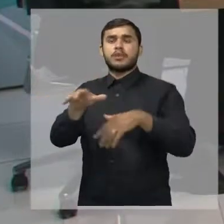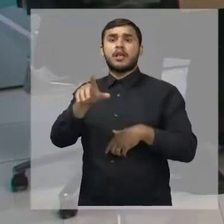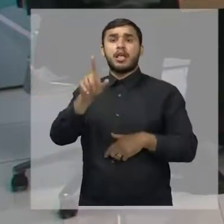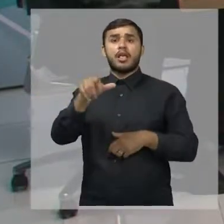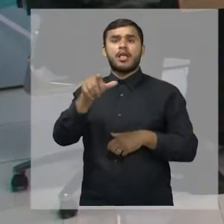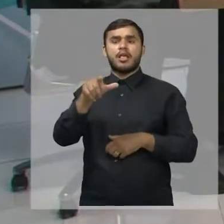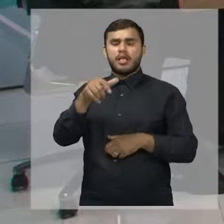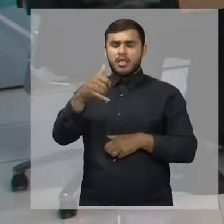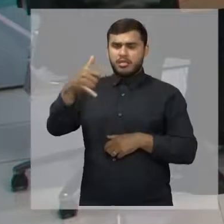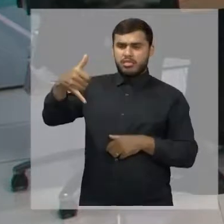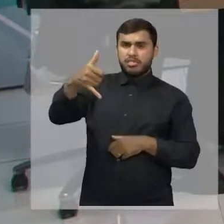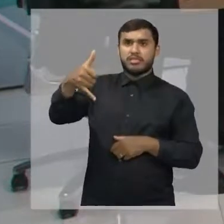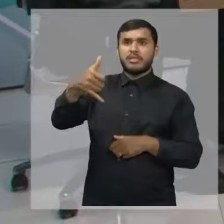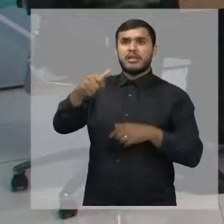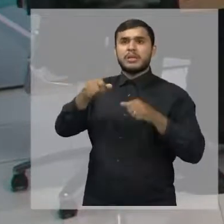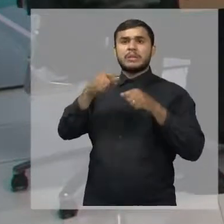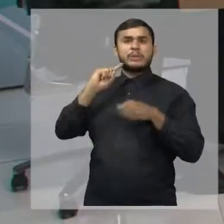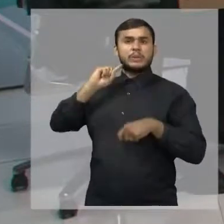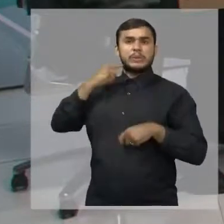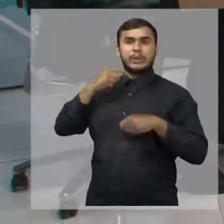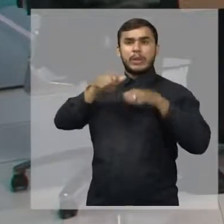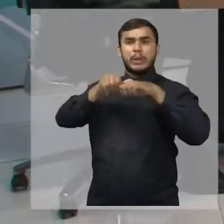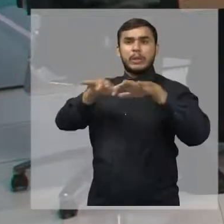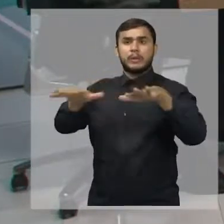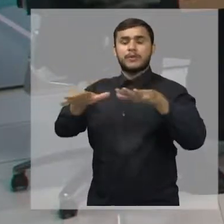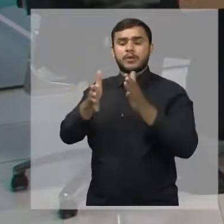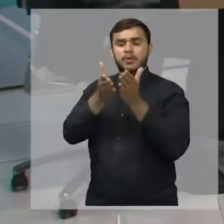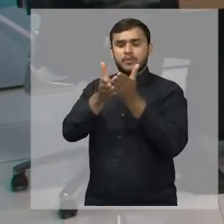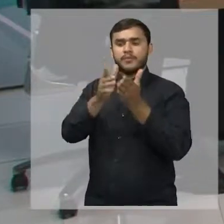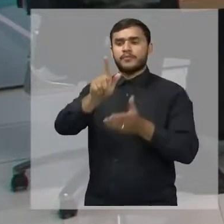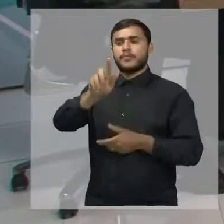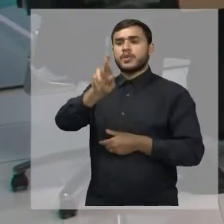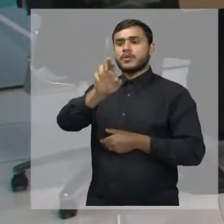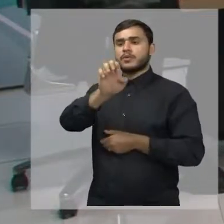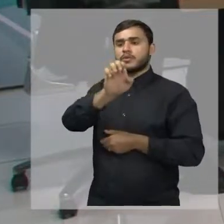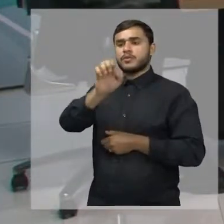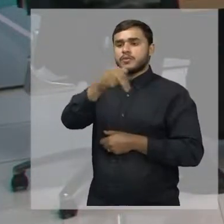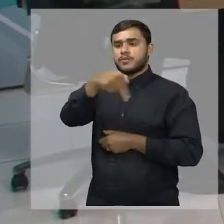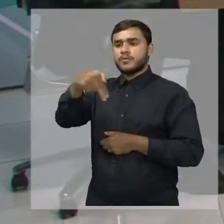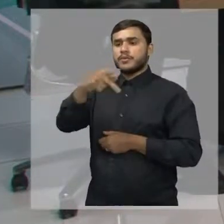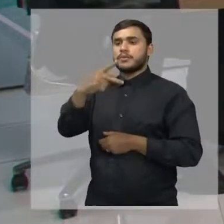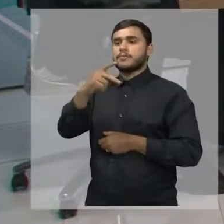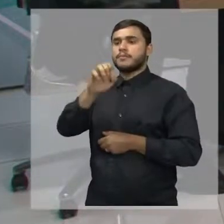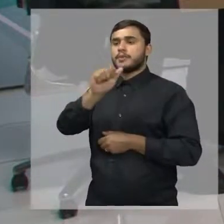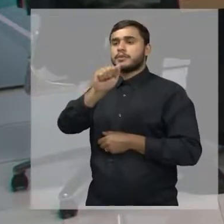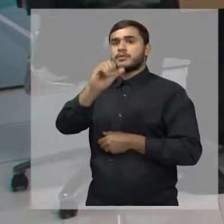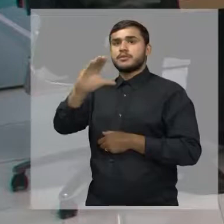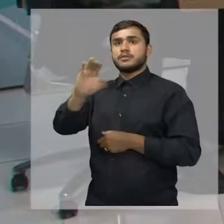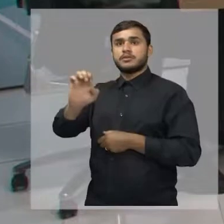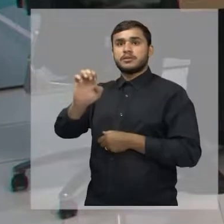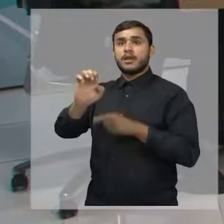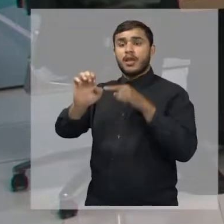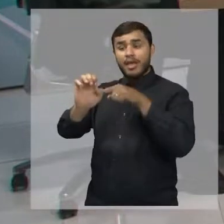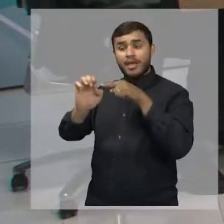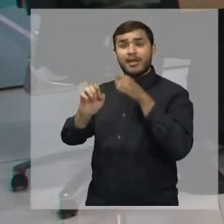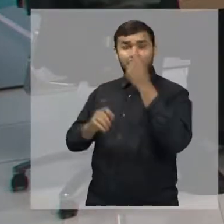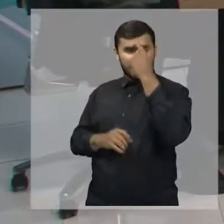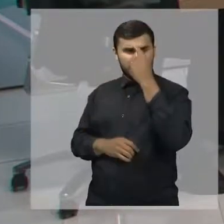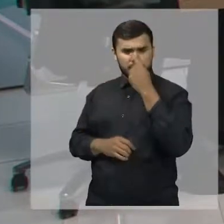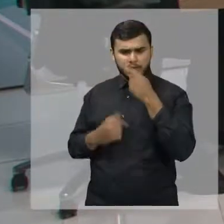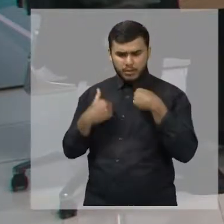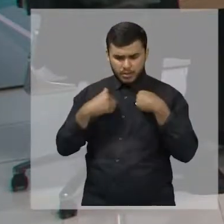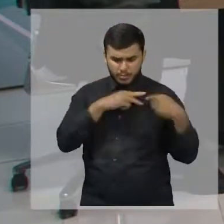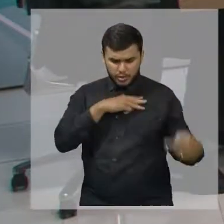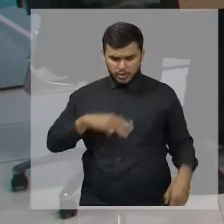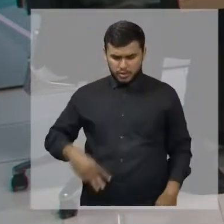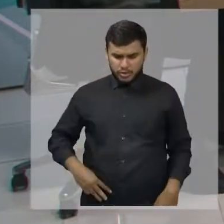venezuelano, o Greenpeace despejou o óleo. Isso é abominável. Então, ele só segue o chefe. O chefe não insinuou